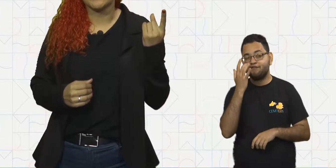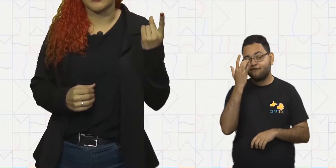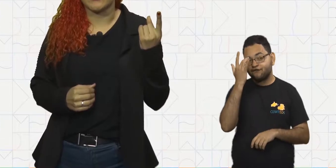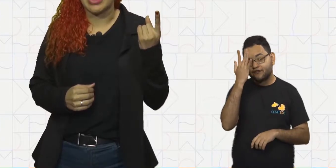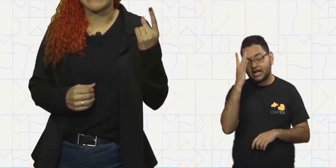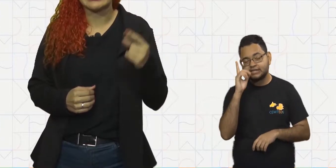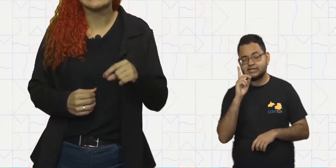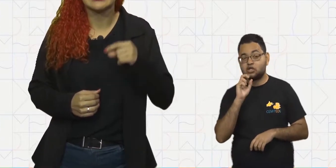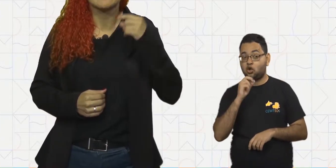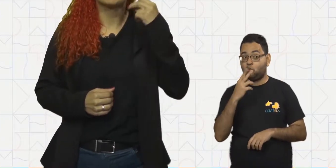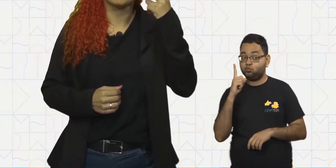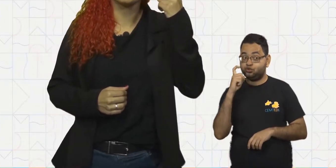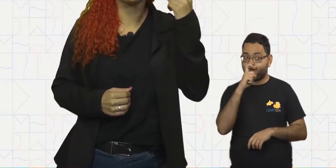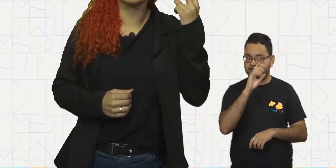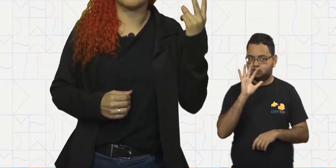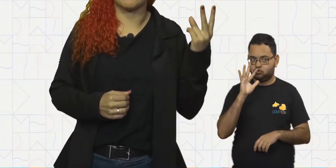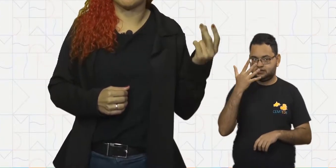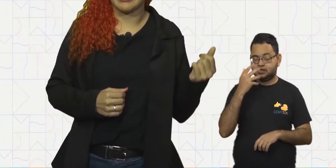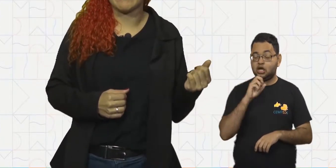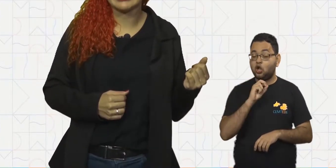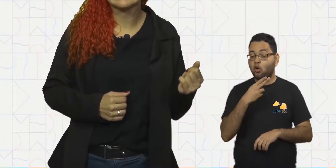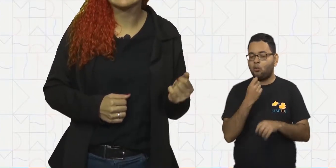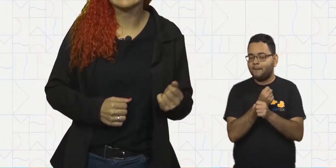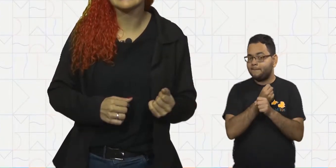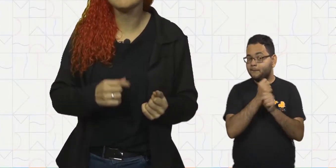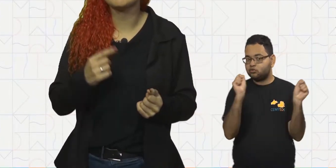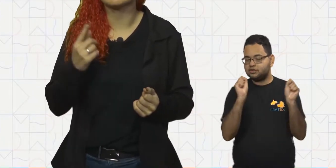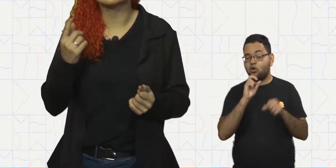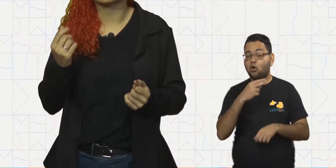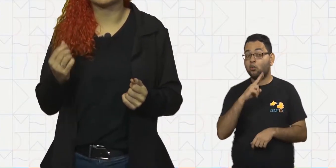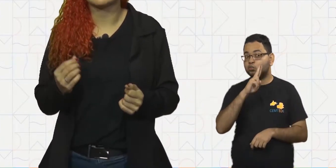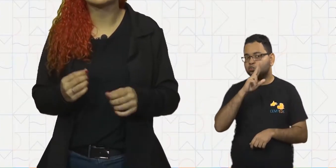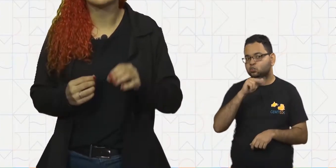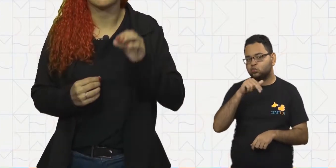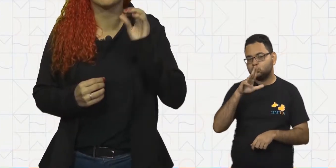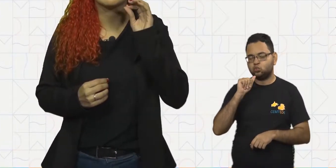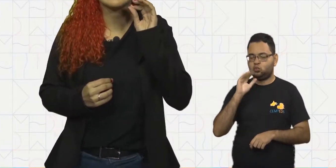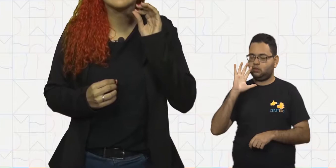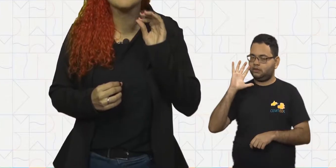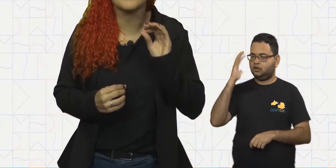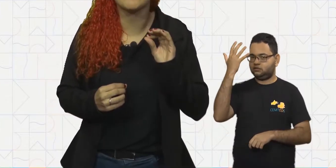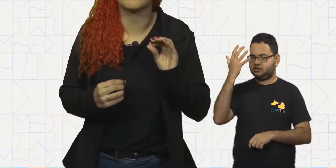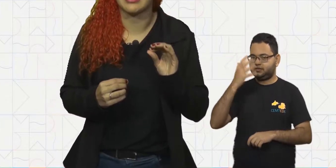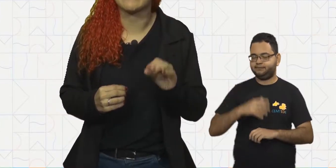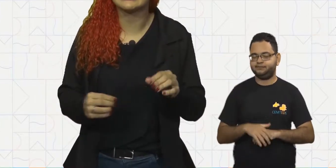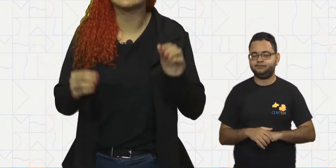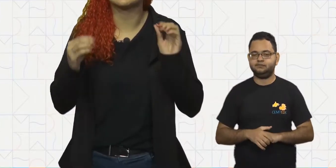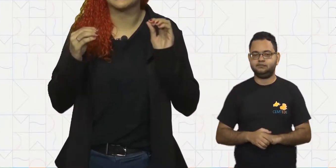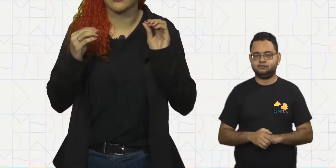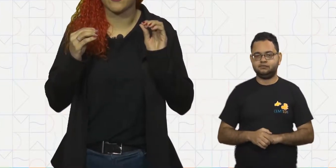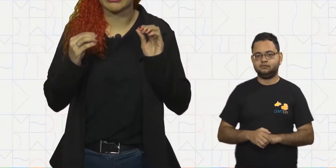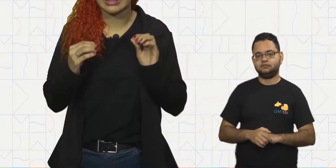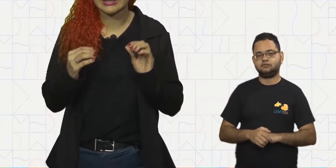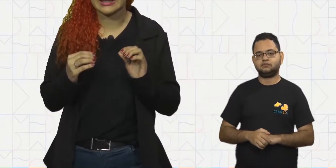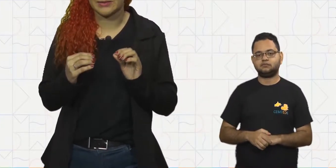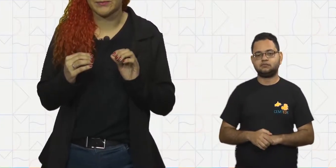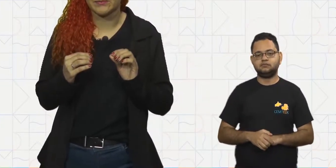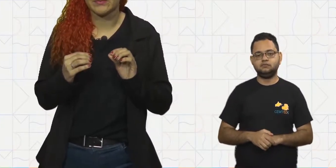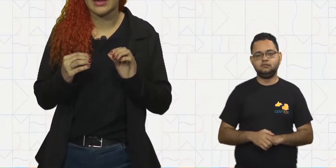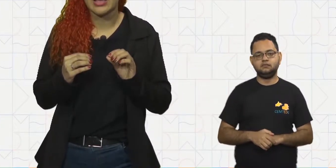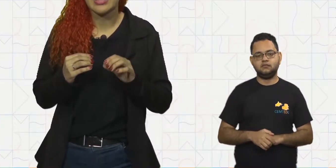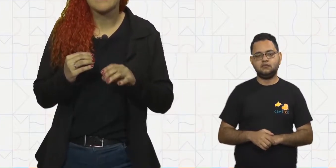muito prováveis pouco prováveis impossíveis ou improváveis de